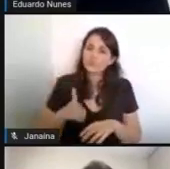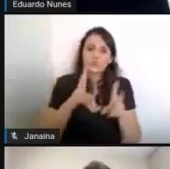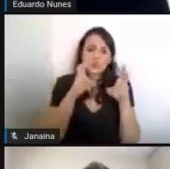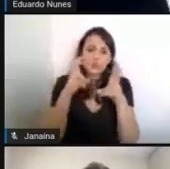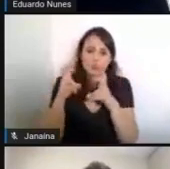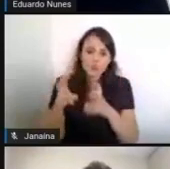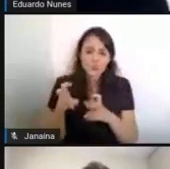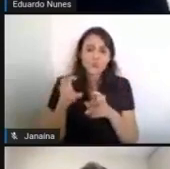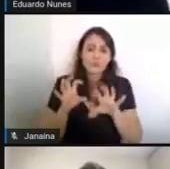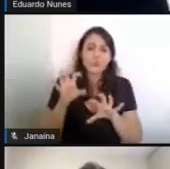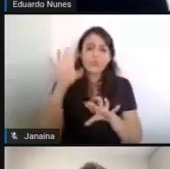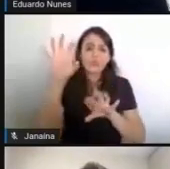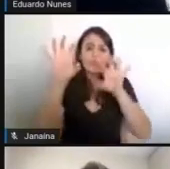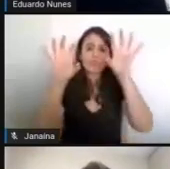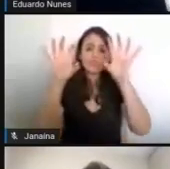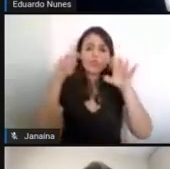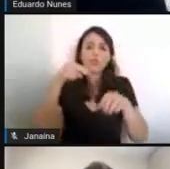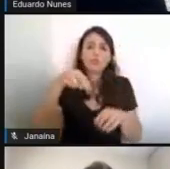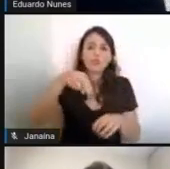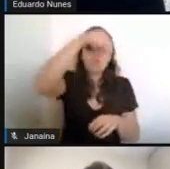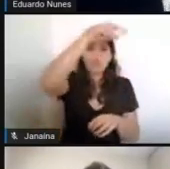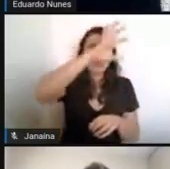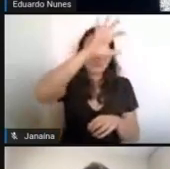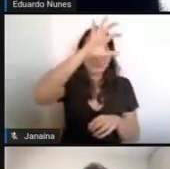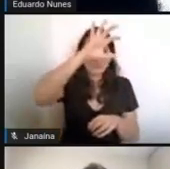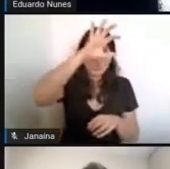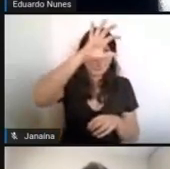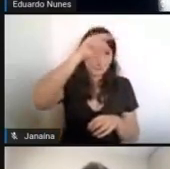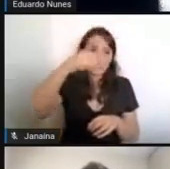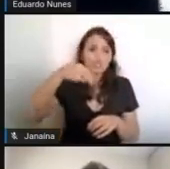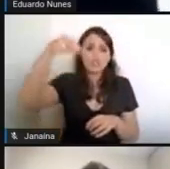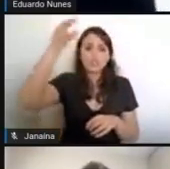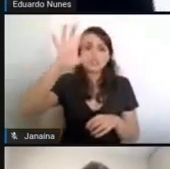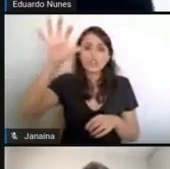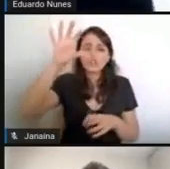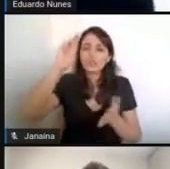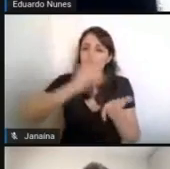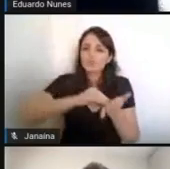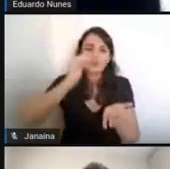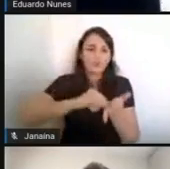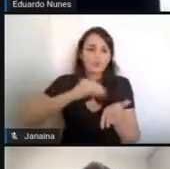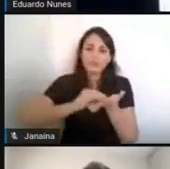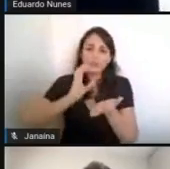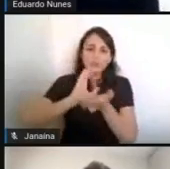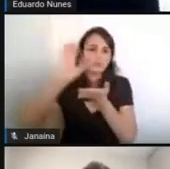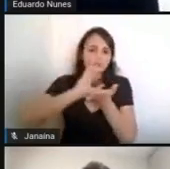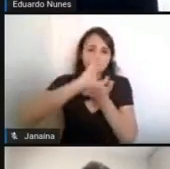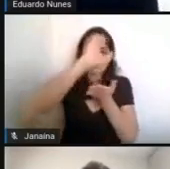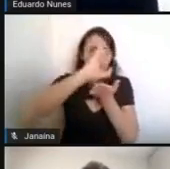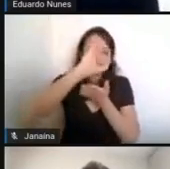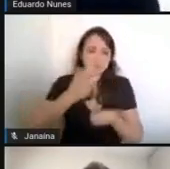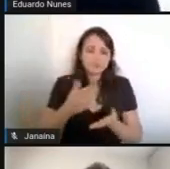mais vulneráveis de norte e nordeste estão desassistidas, né? Esse mapa mostra para a gente uma primeira